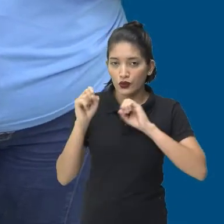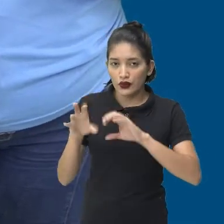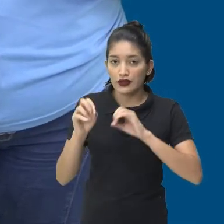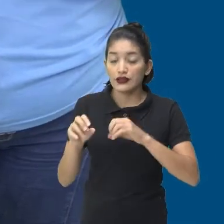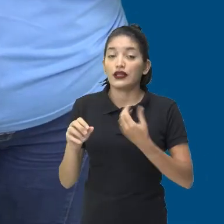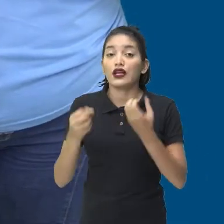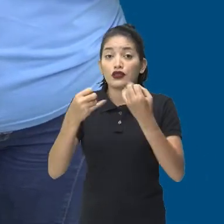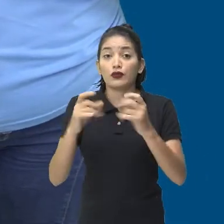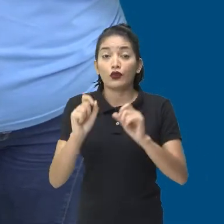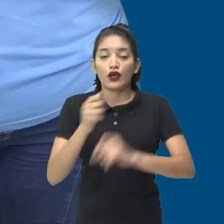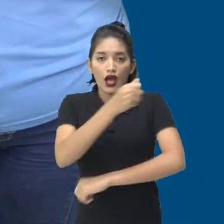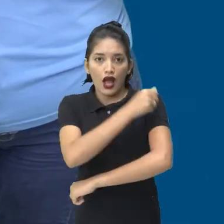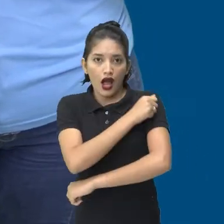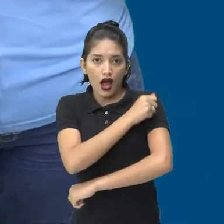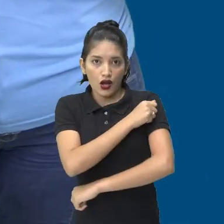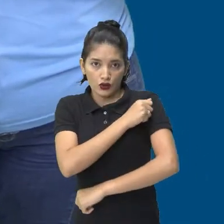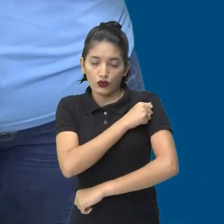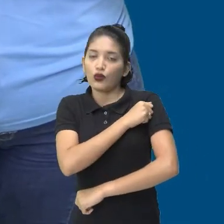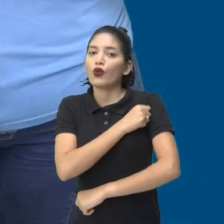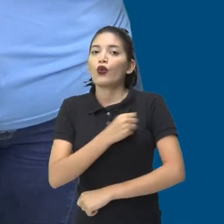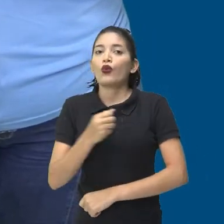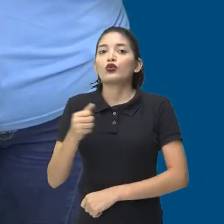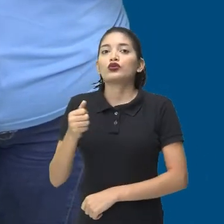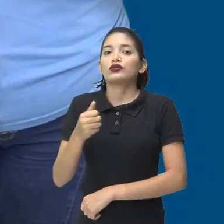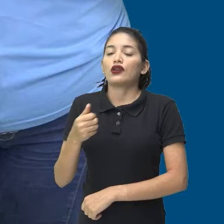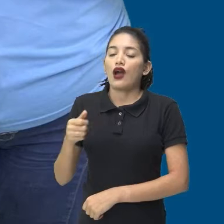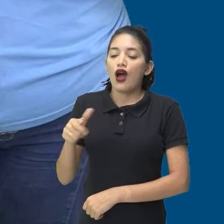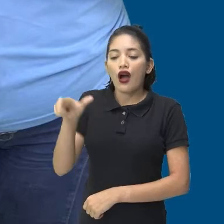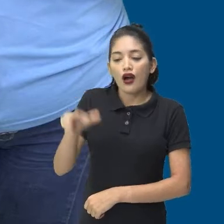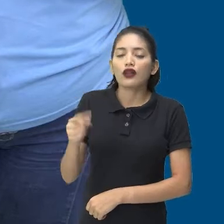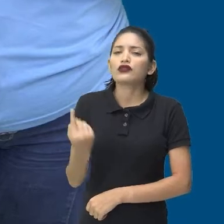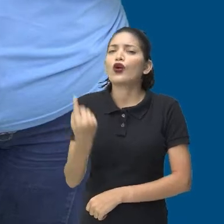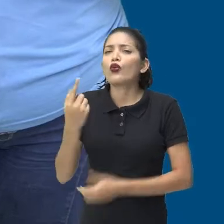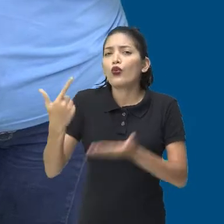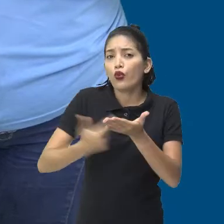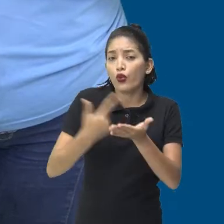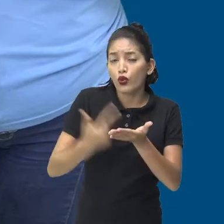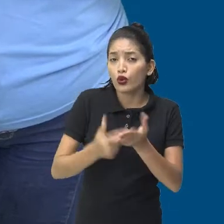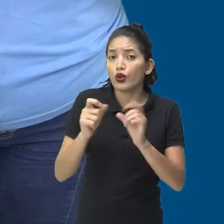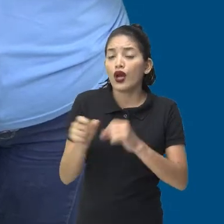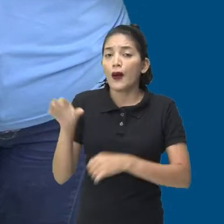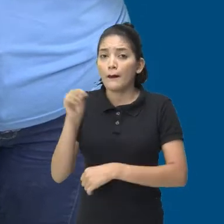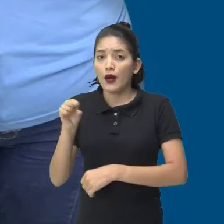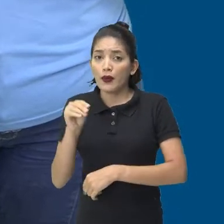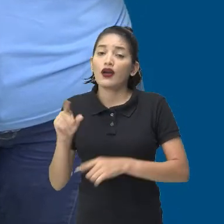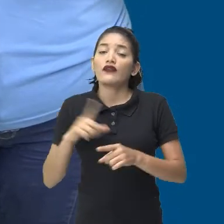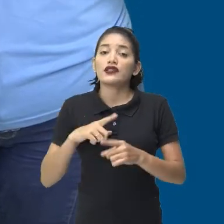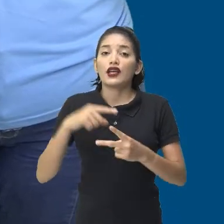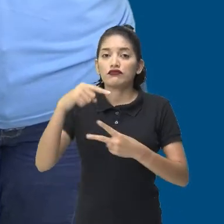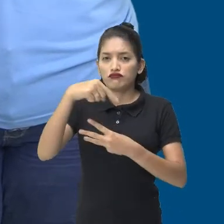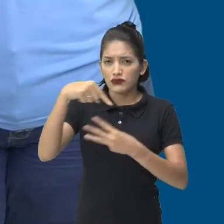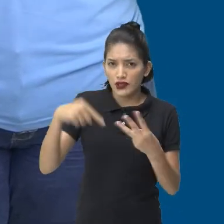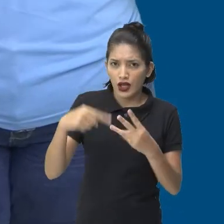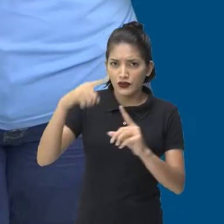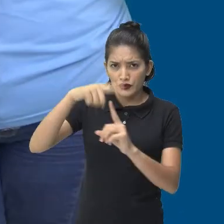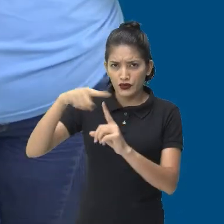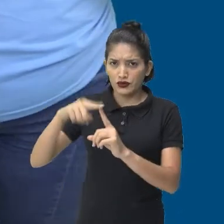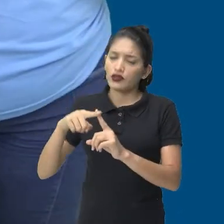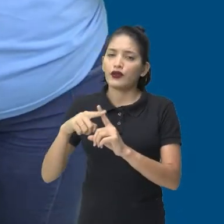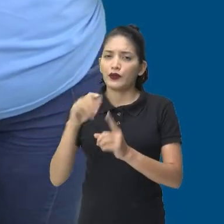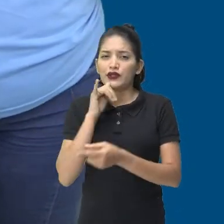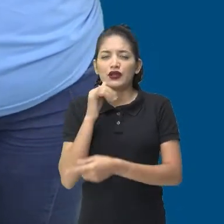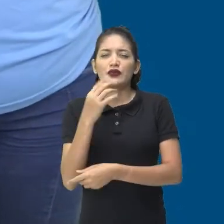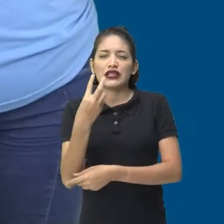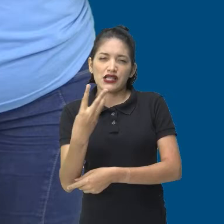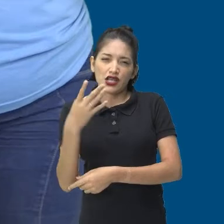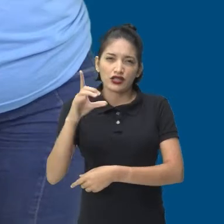que os estudantes terão um só livro que falará e será em 3 dimensões. Aqui é